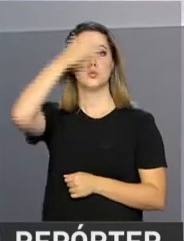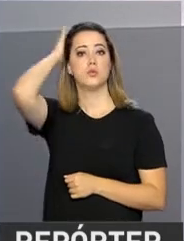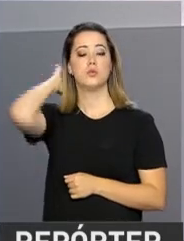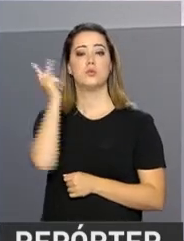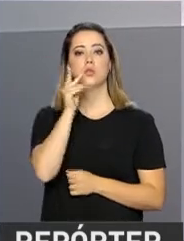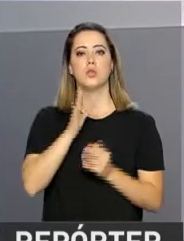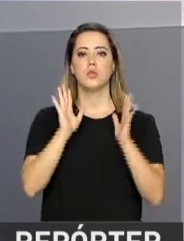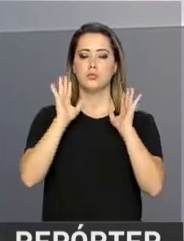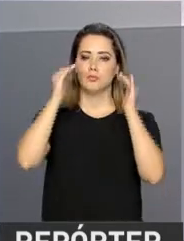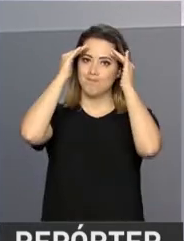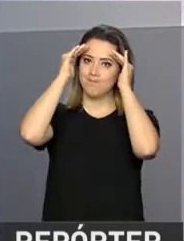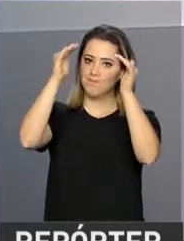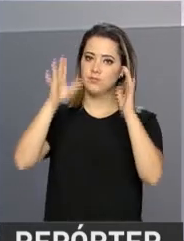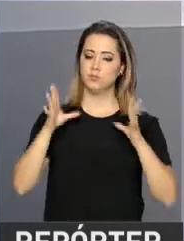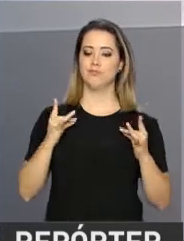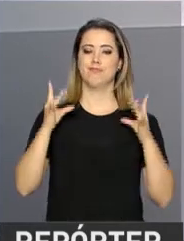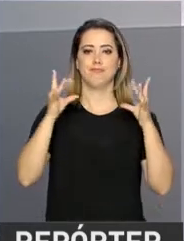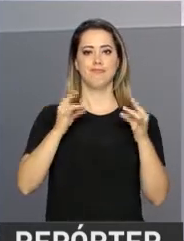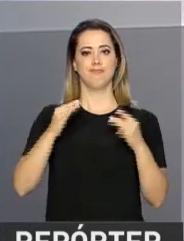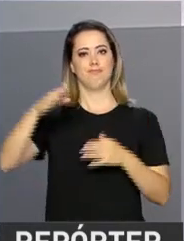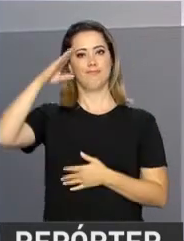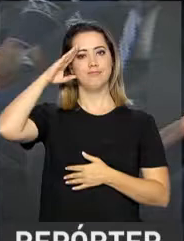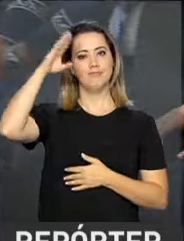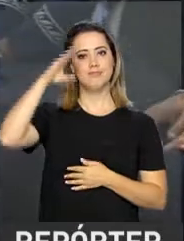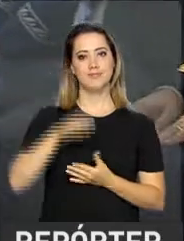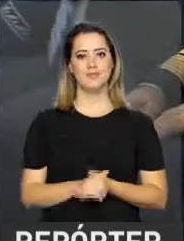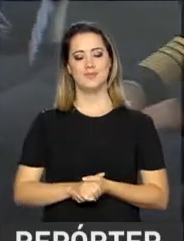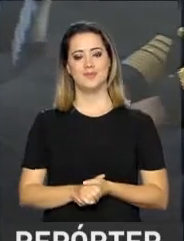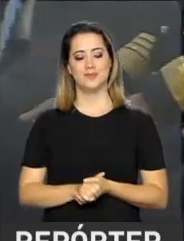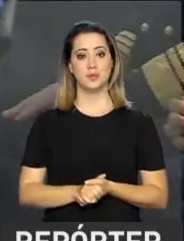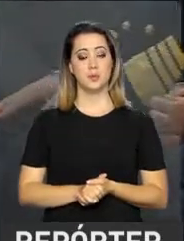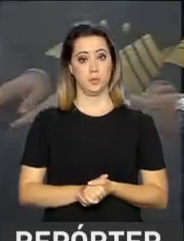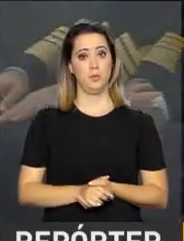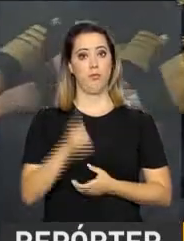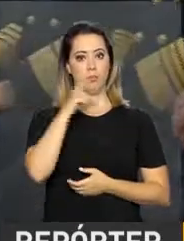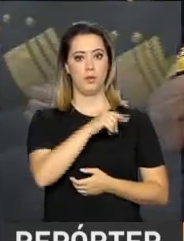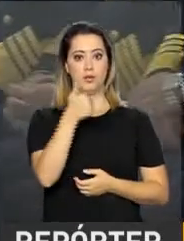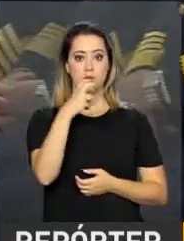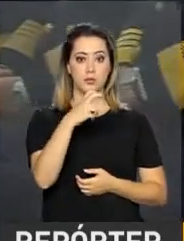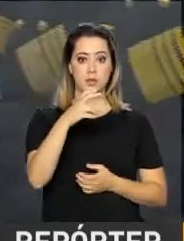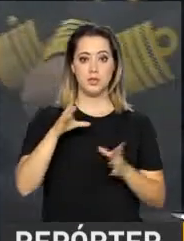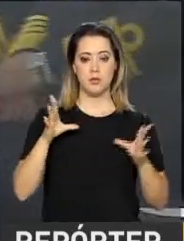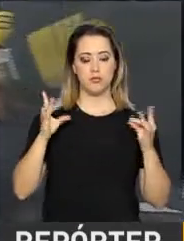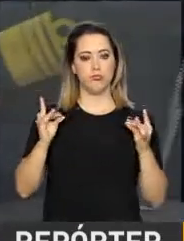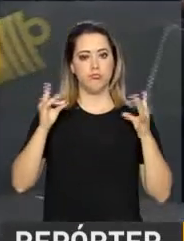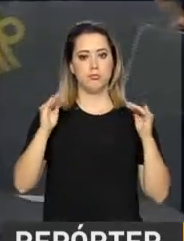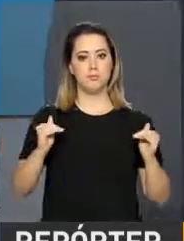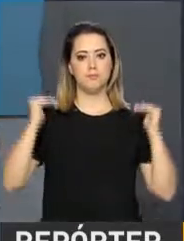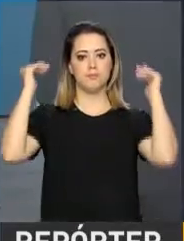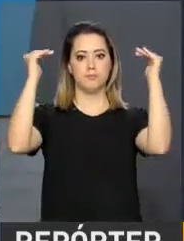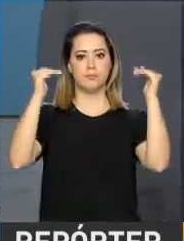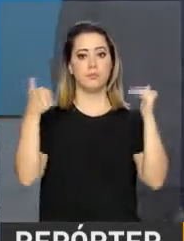em homenagem aos militares das forças armadas foram 15 oficiais promovidos